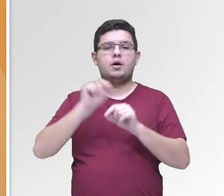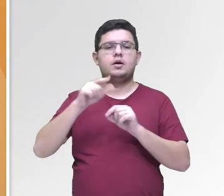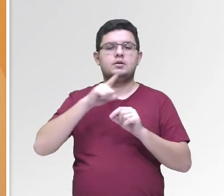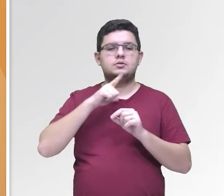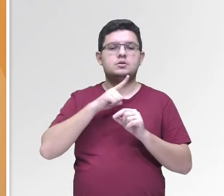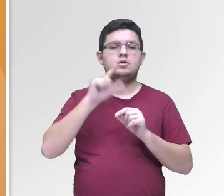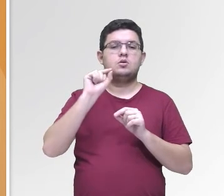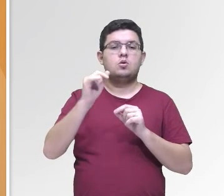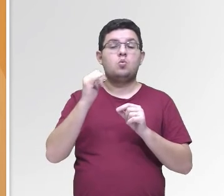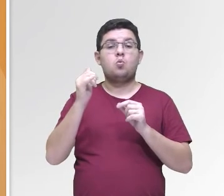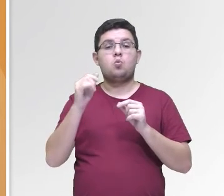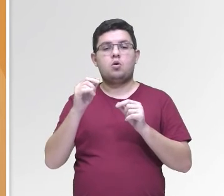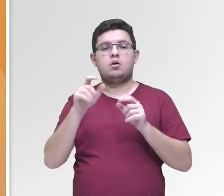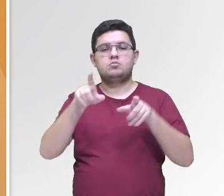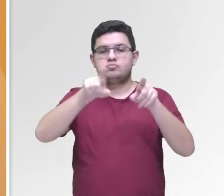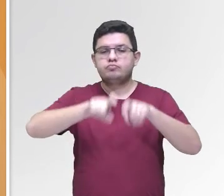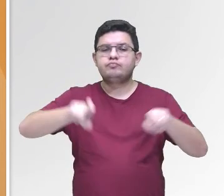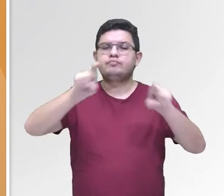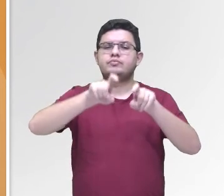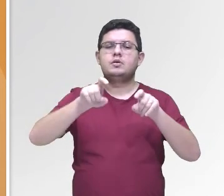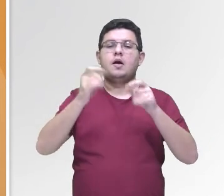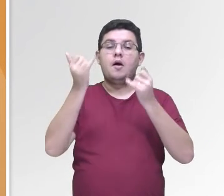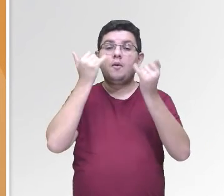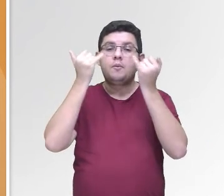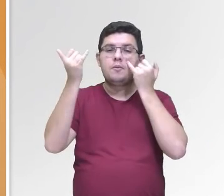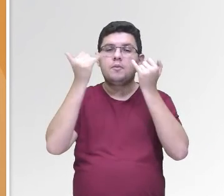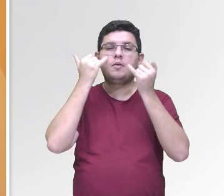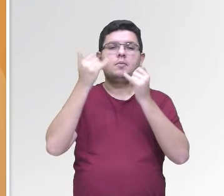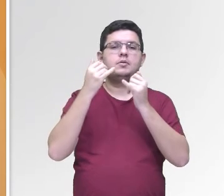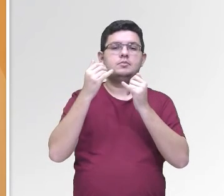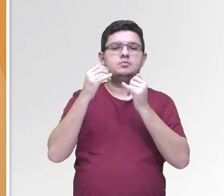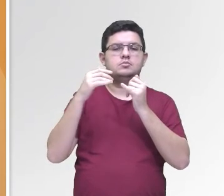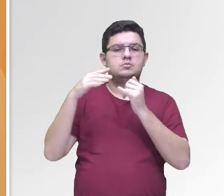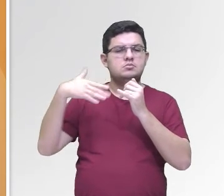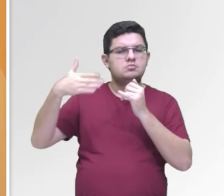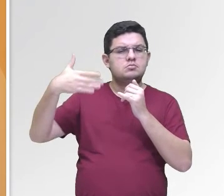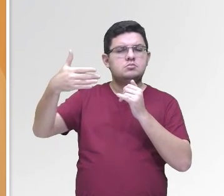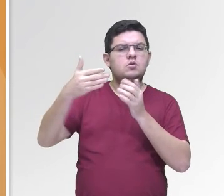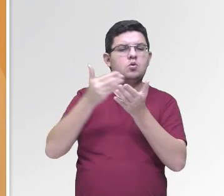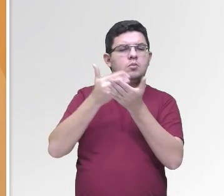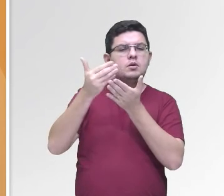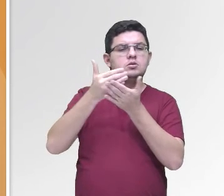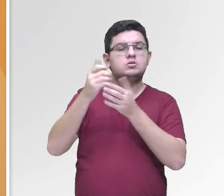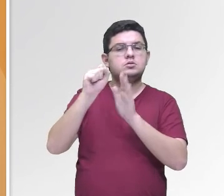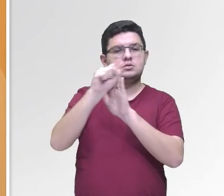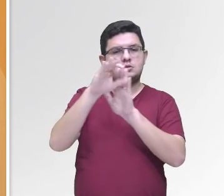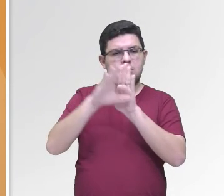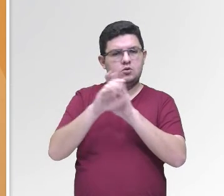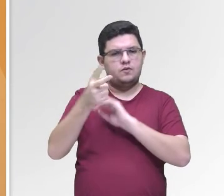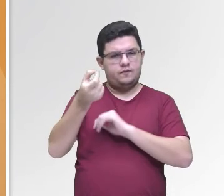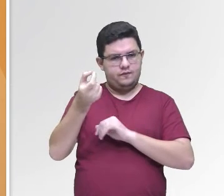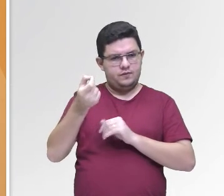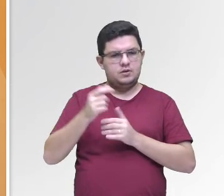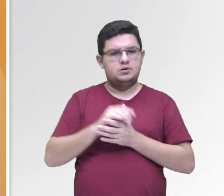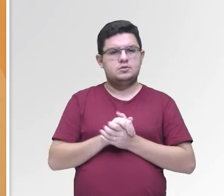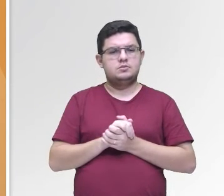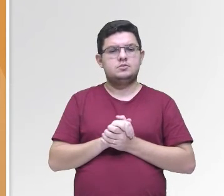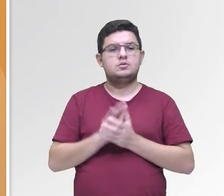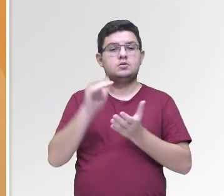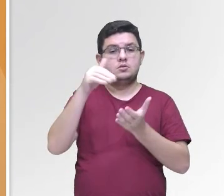informática, que muito vem se desenvolvendo desde o início do século XX. E, na última imagem, nós temos